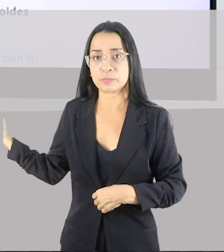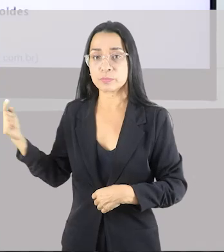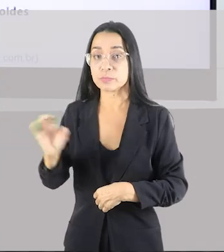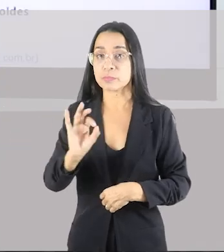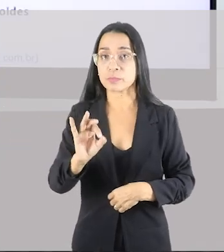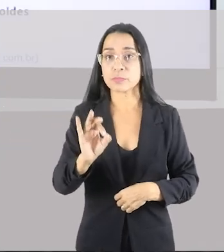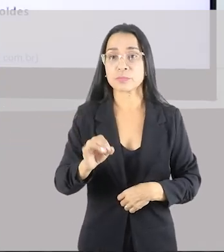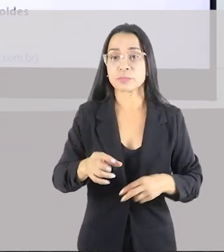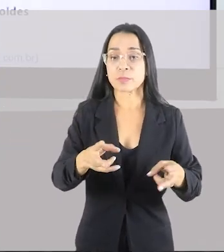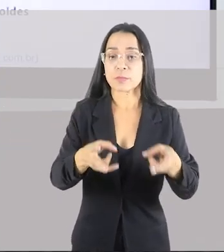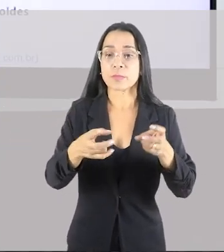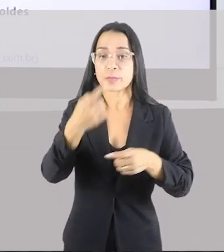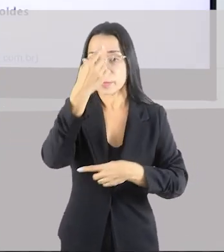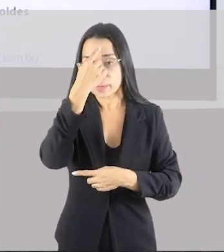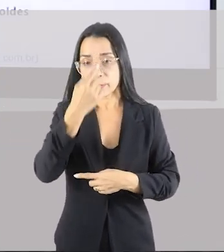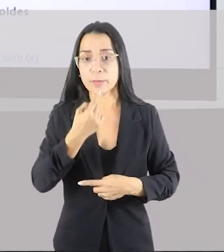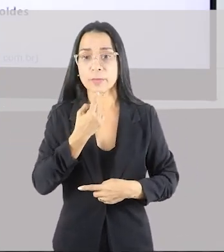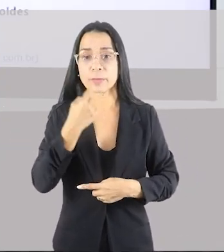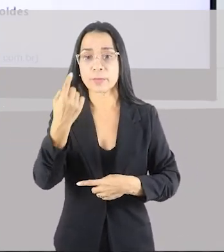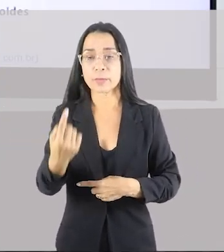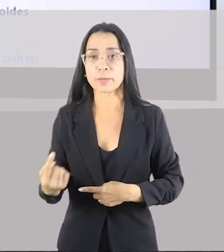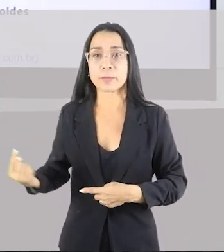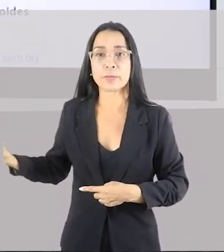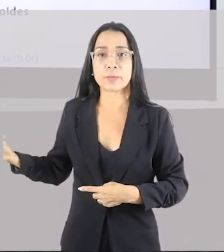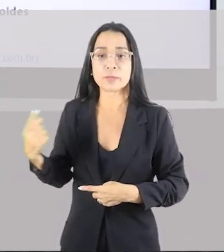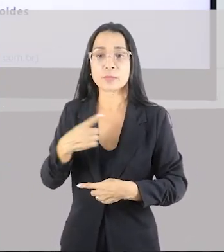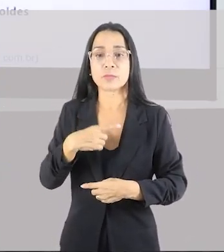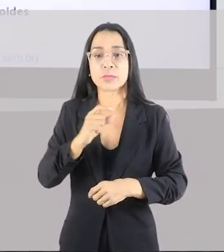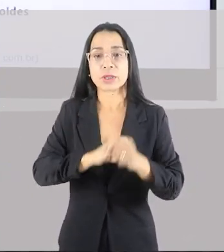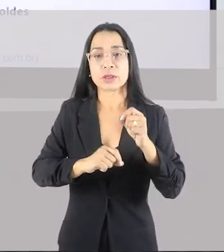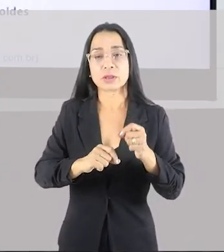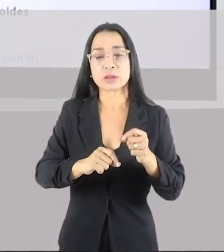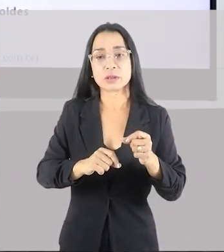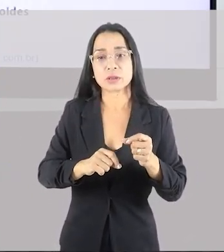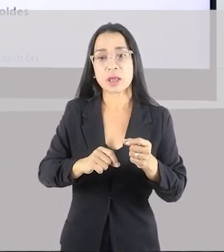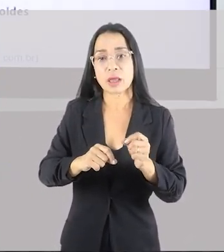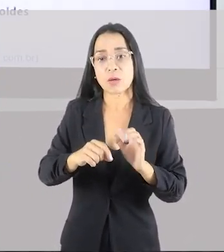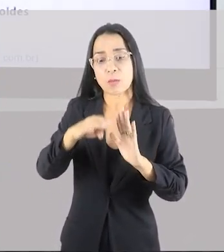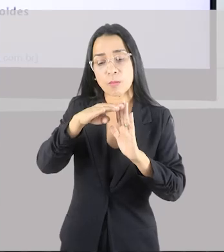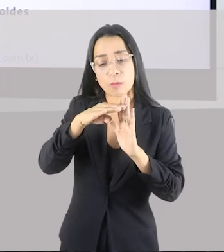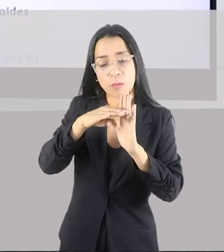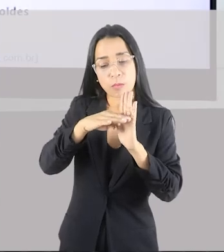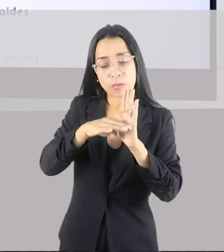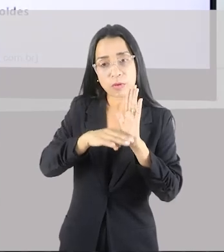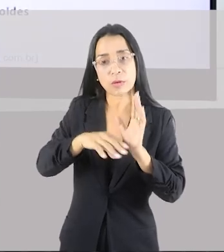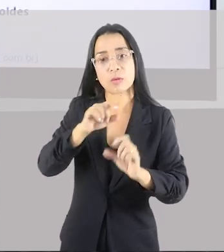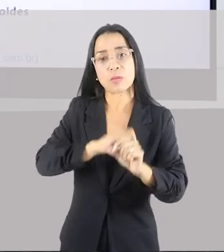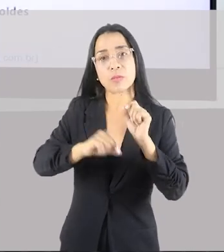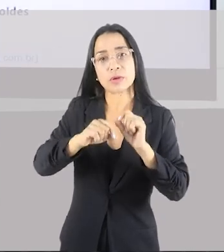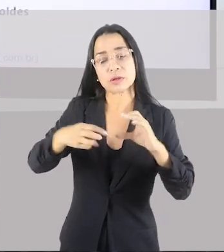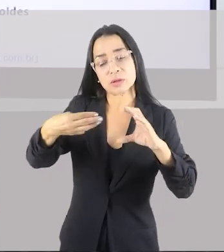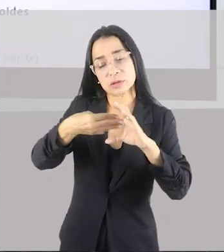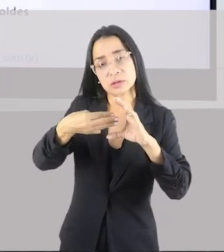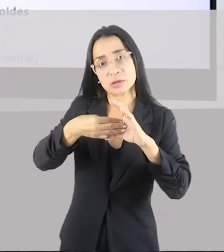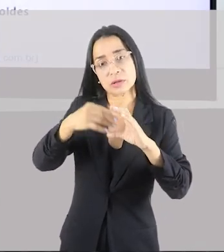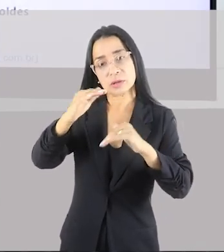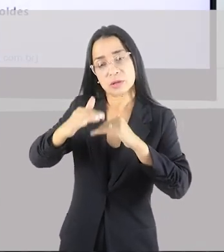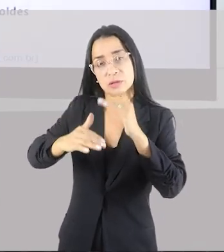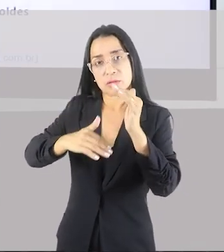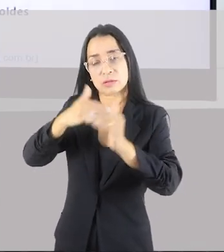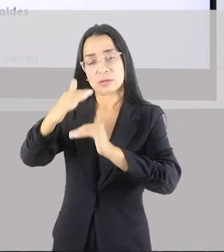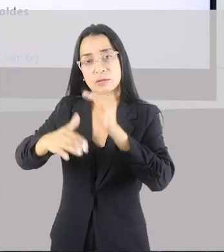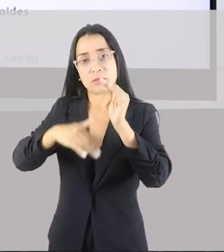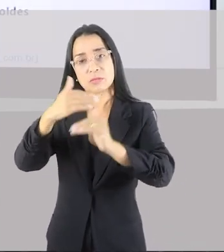vai observar aqui na imagem comigo que nós temos uma sequência de células que vão ali se